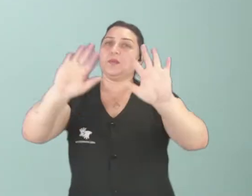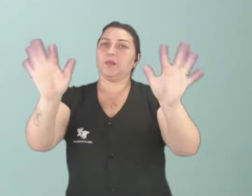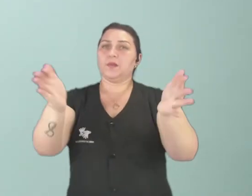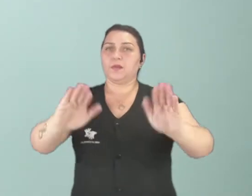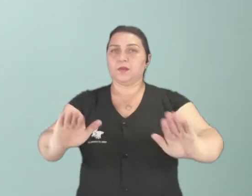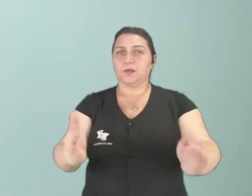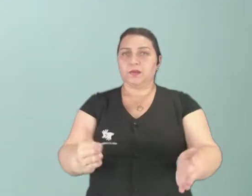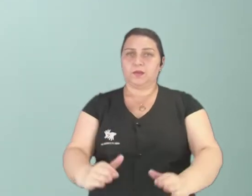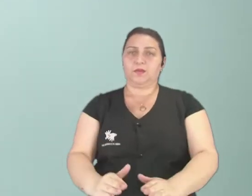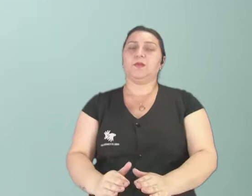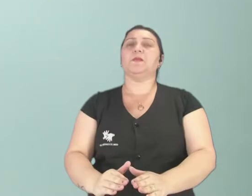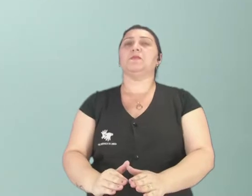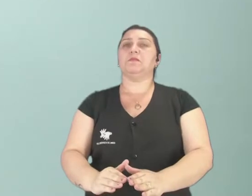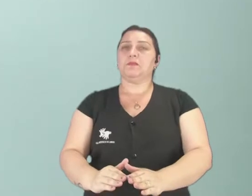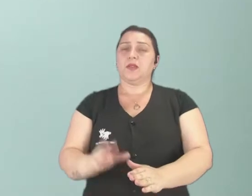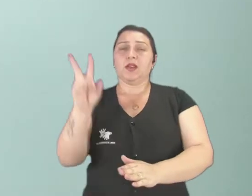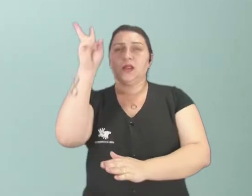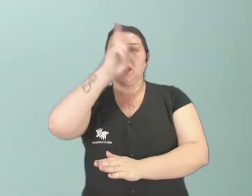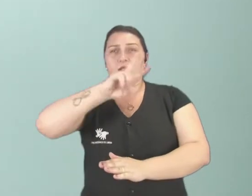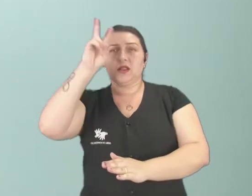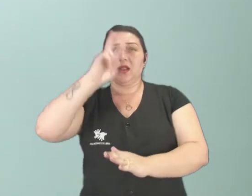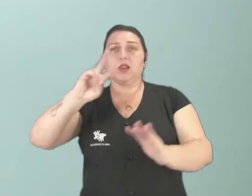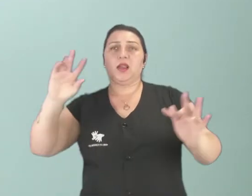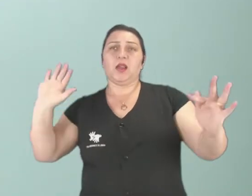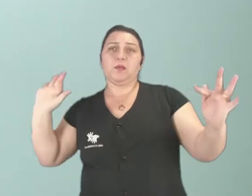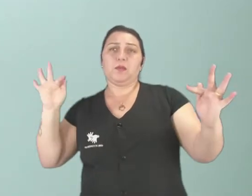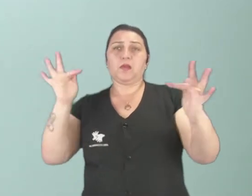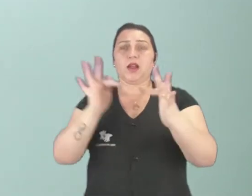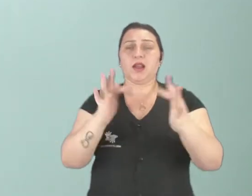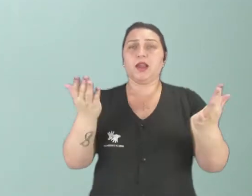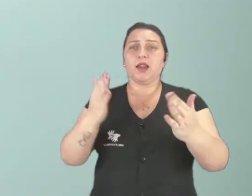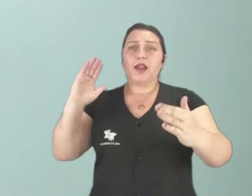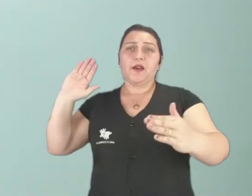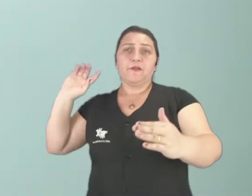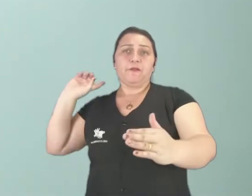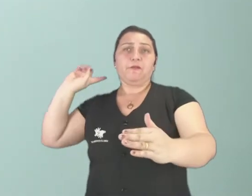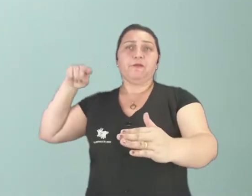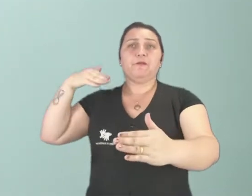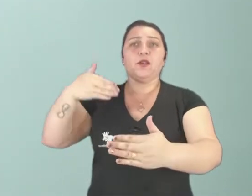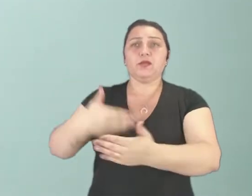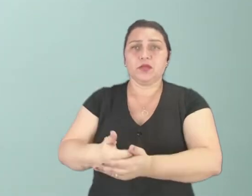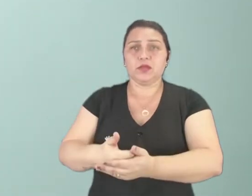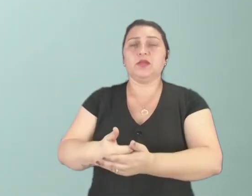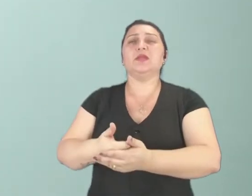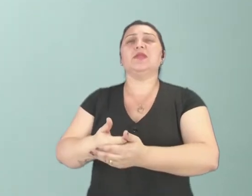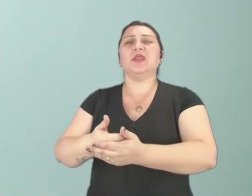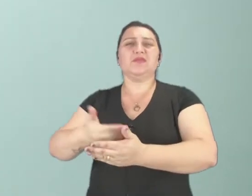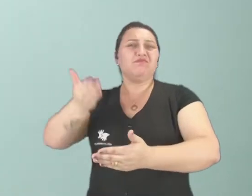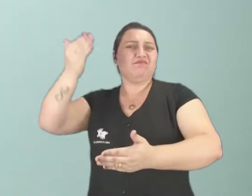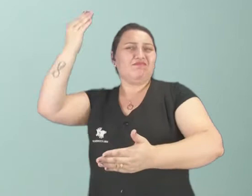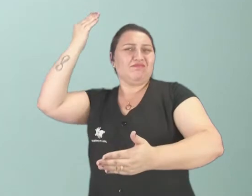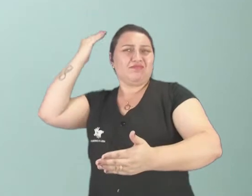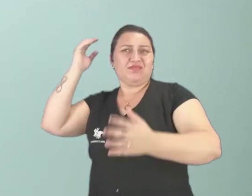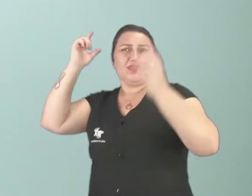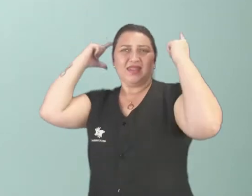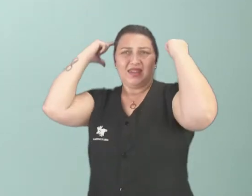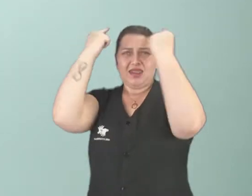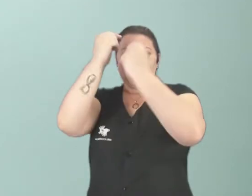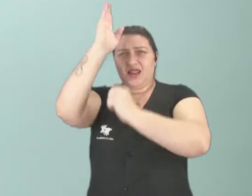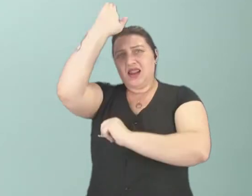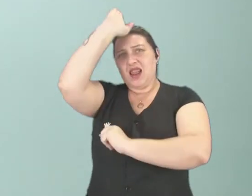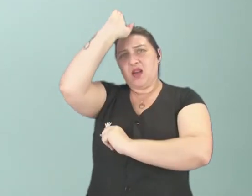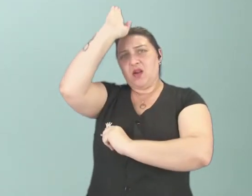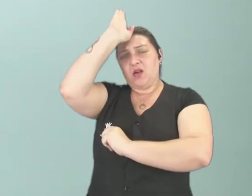monumentos gigantescos. Lembra que o classicismo ele queria retomar ali o clássico lá da antiga Grécia, antiga